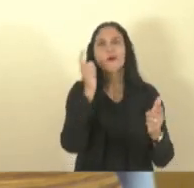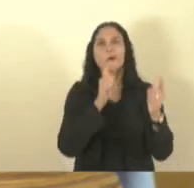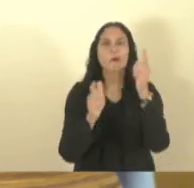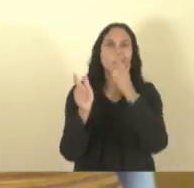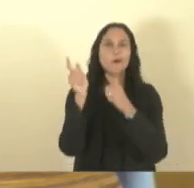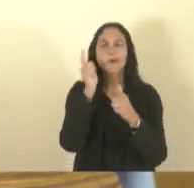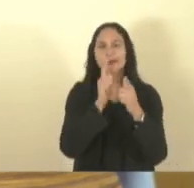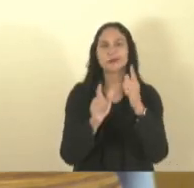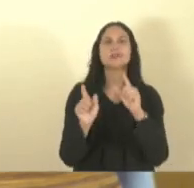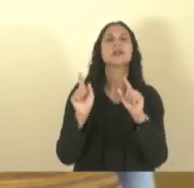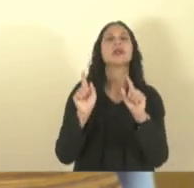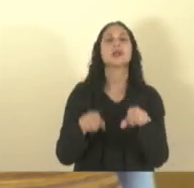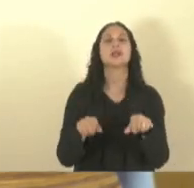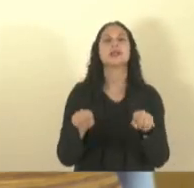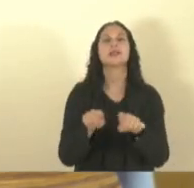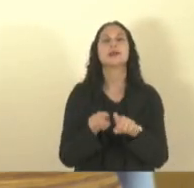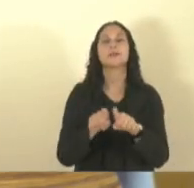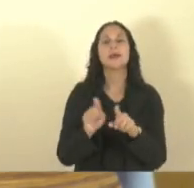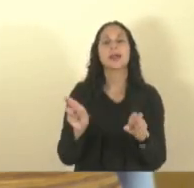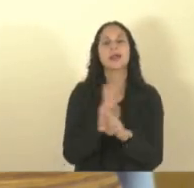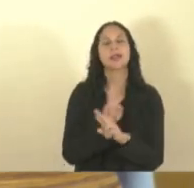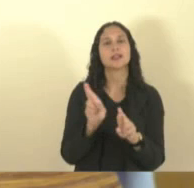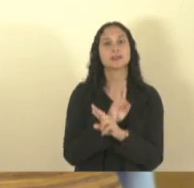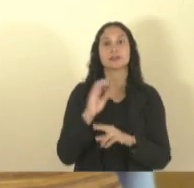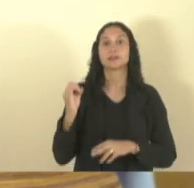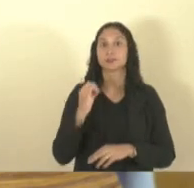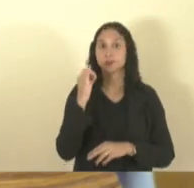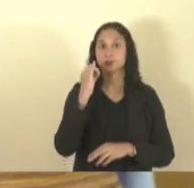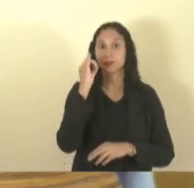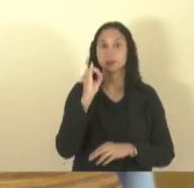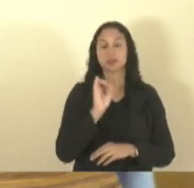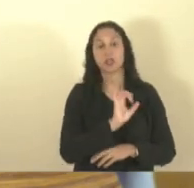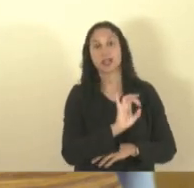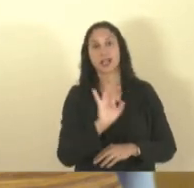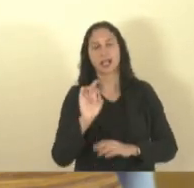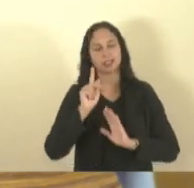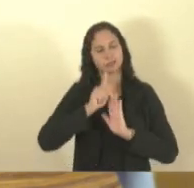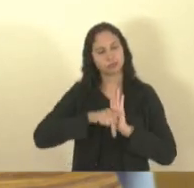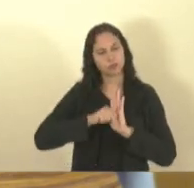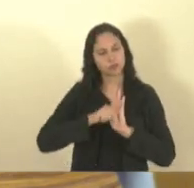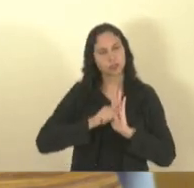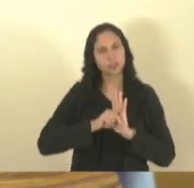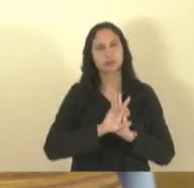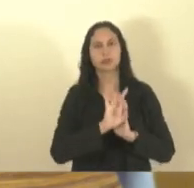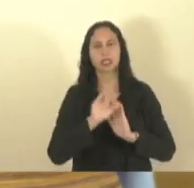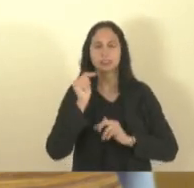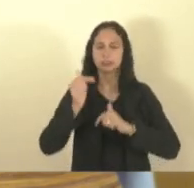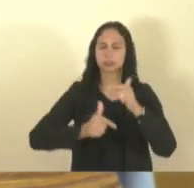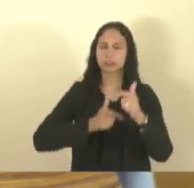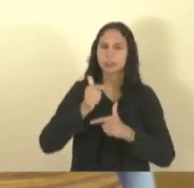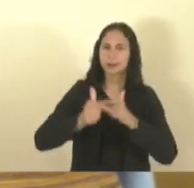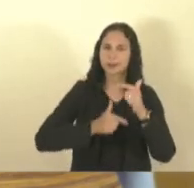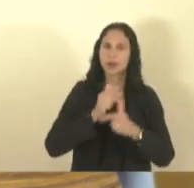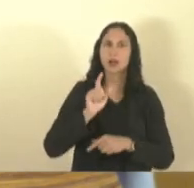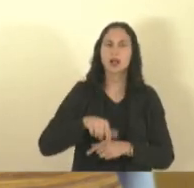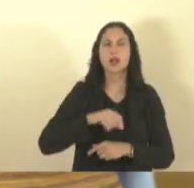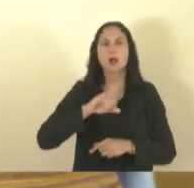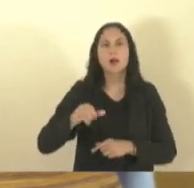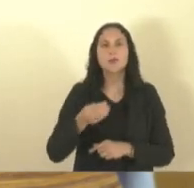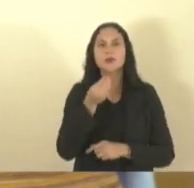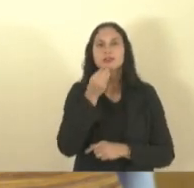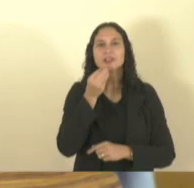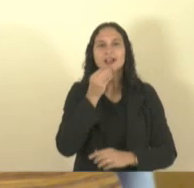e construindo laços valiosos. Cada projeto, cada momento de colaboração foi uma oportunidade